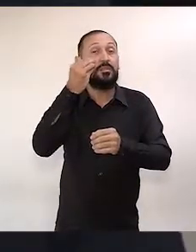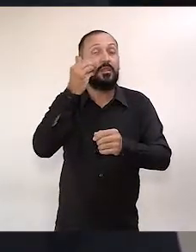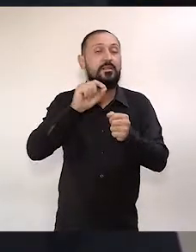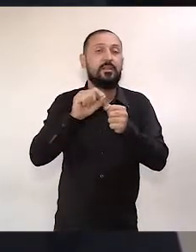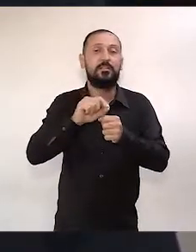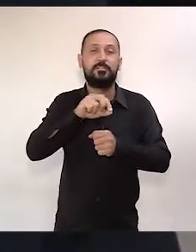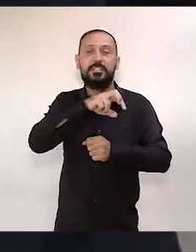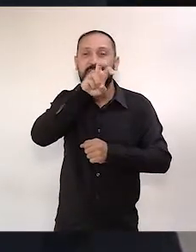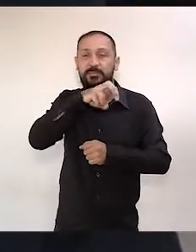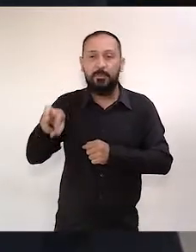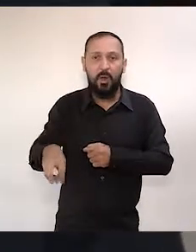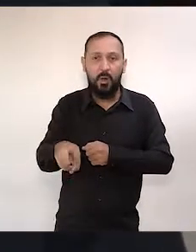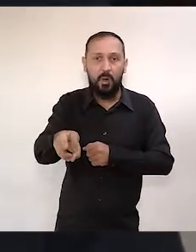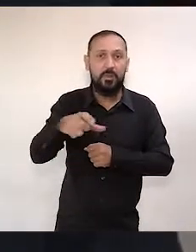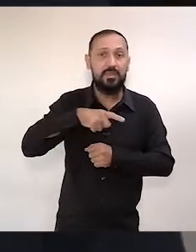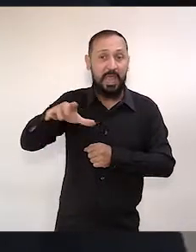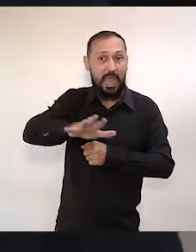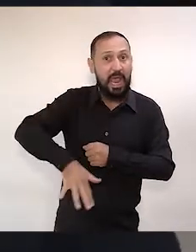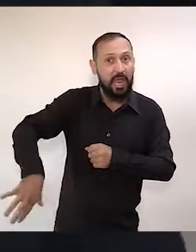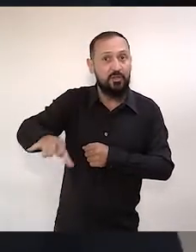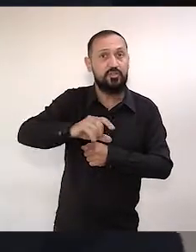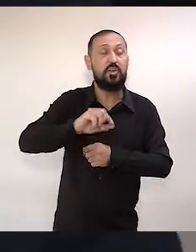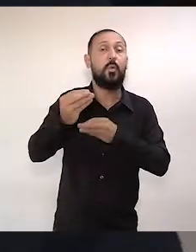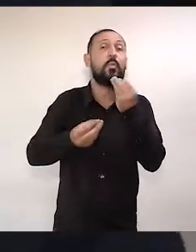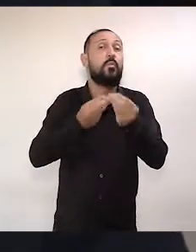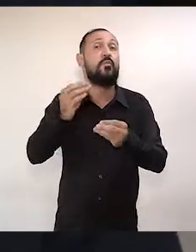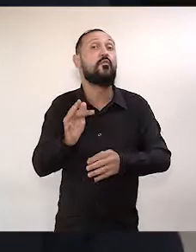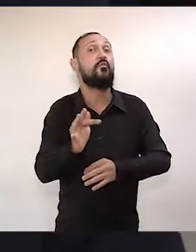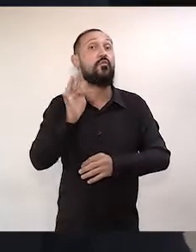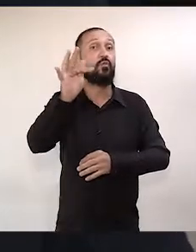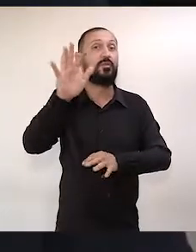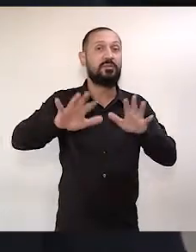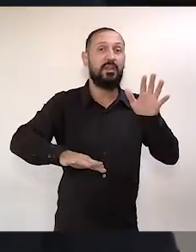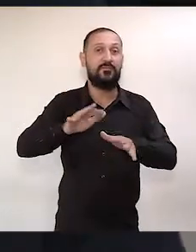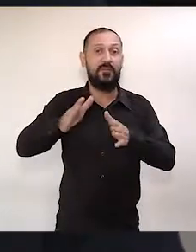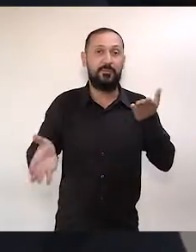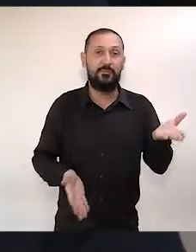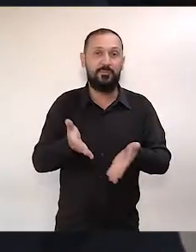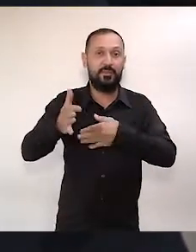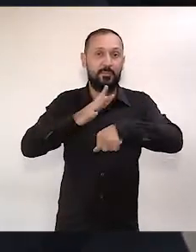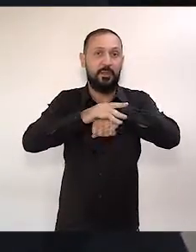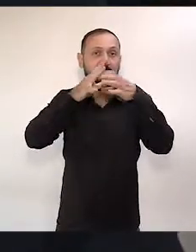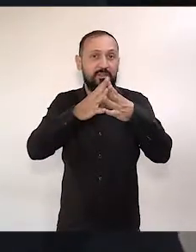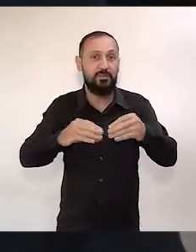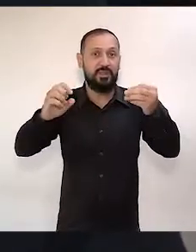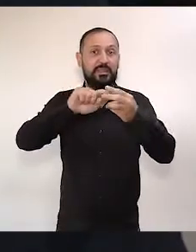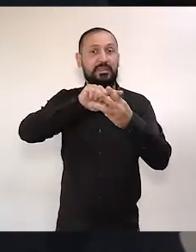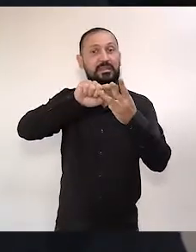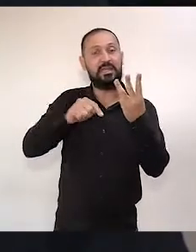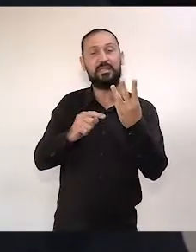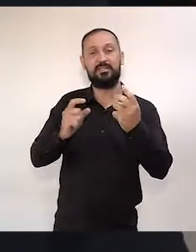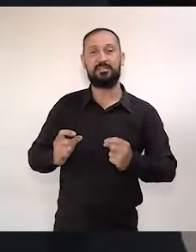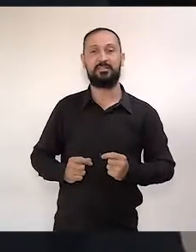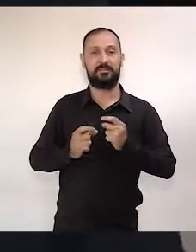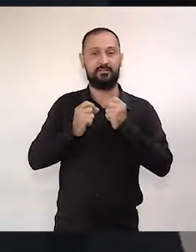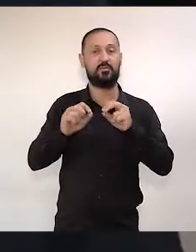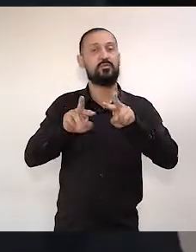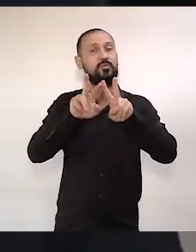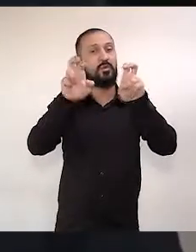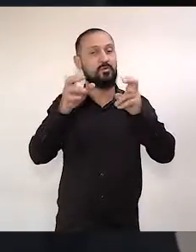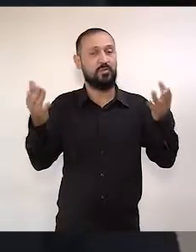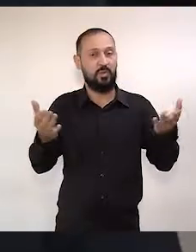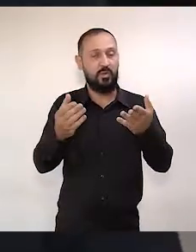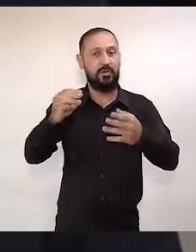está tentando desenvolver, a partir de uma serpente muito presente no cerrado, um possível tratamento contra 3 tipos de